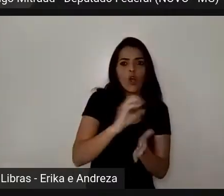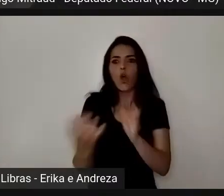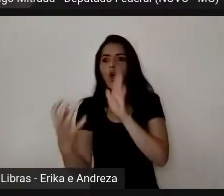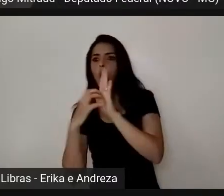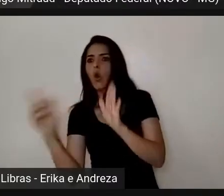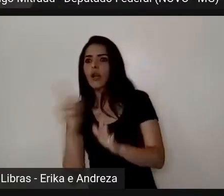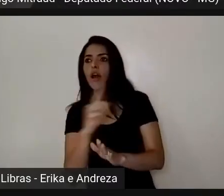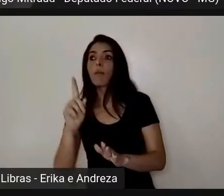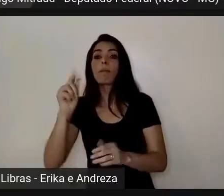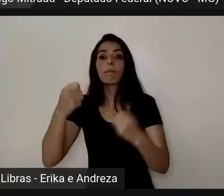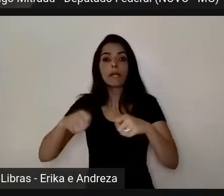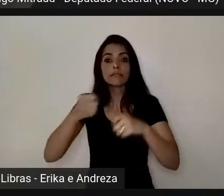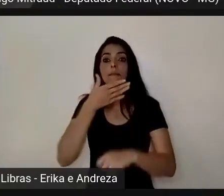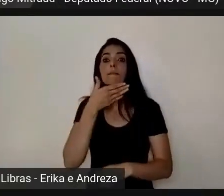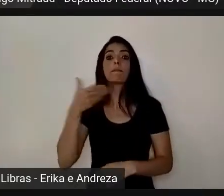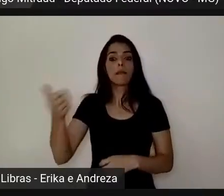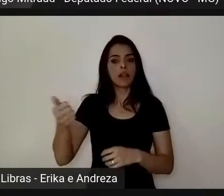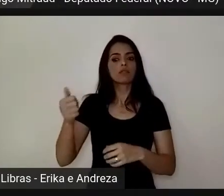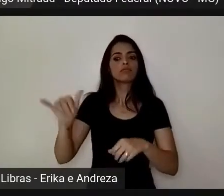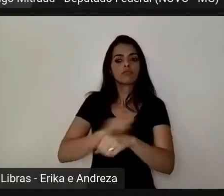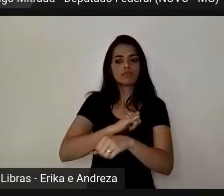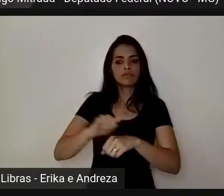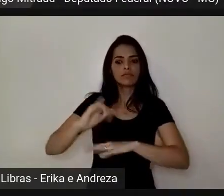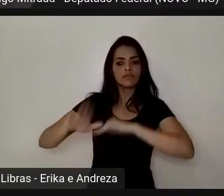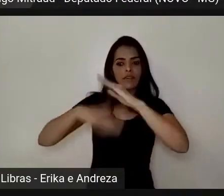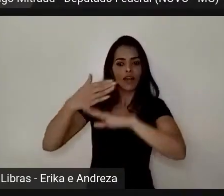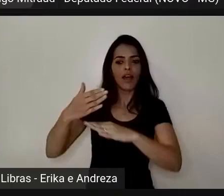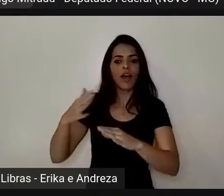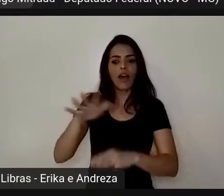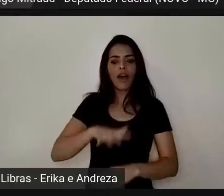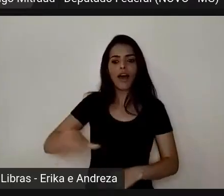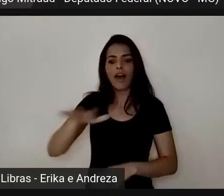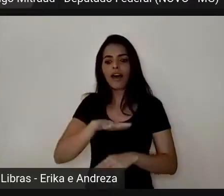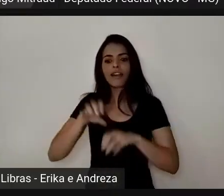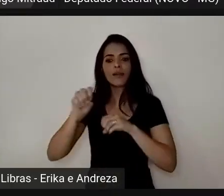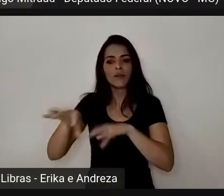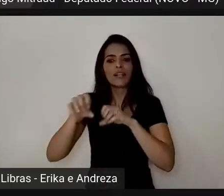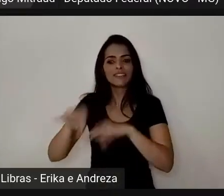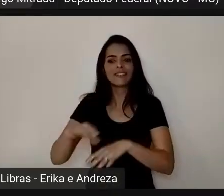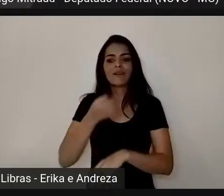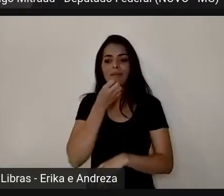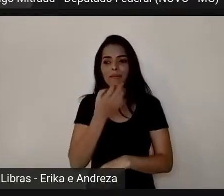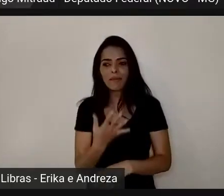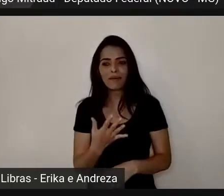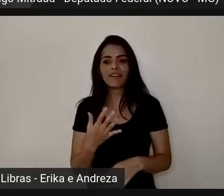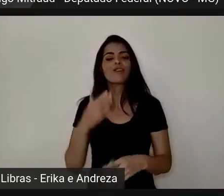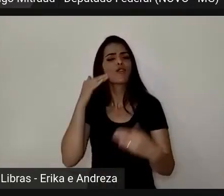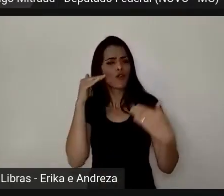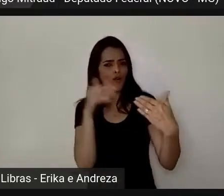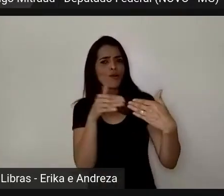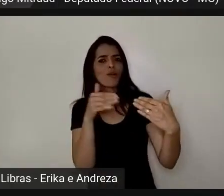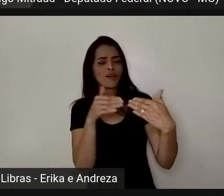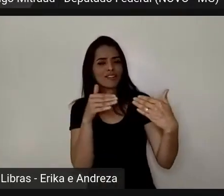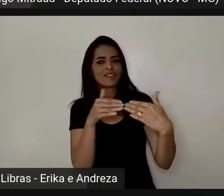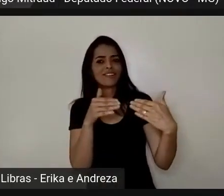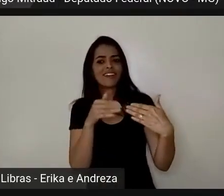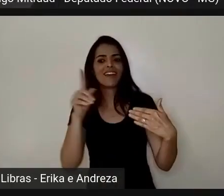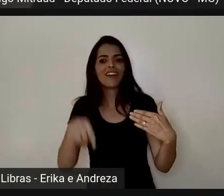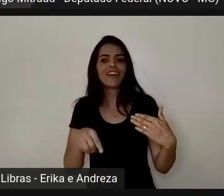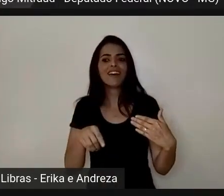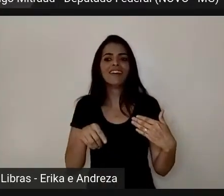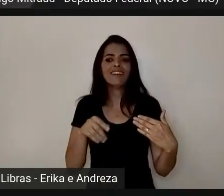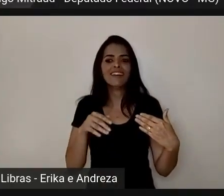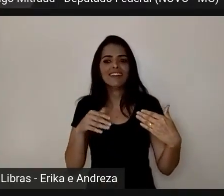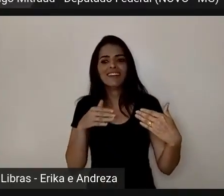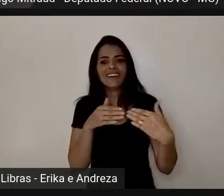área de educação. Eu vejo que é apenas pro forma, isso eu concordo, nós temos essa visão em comum, né? Com a frente